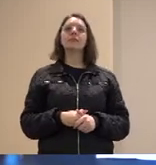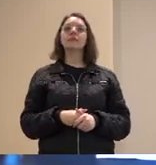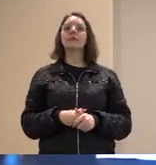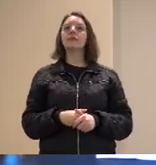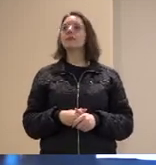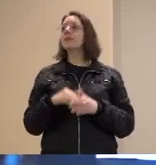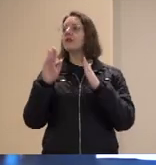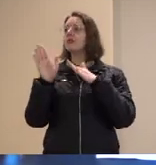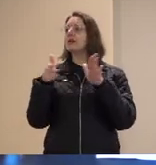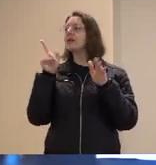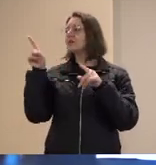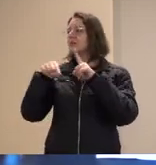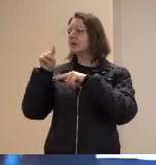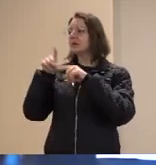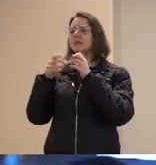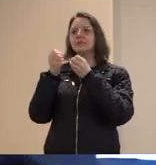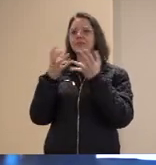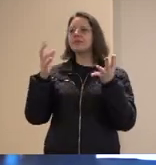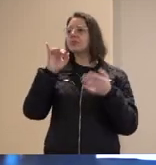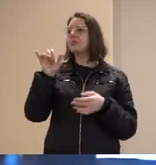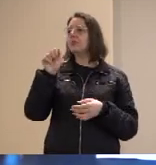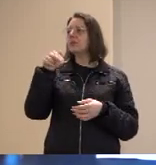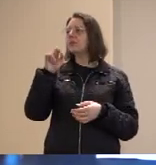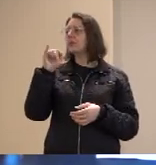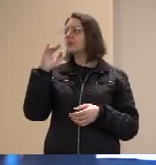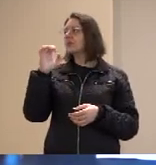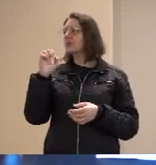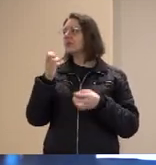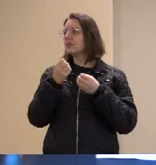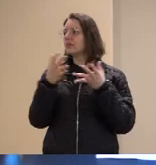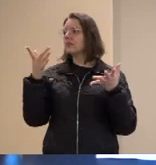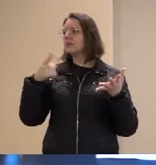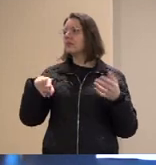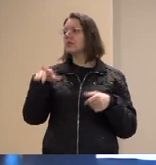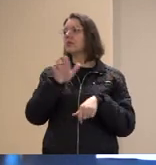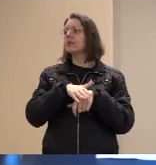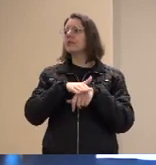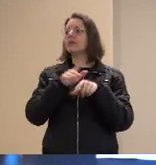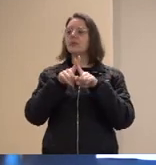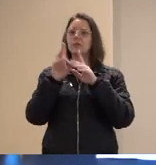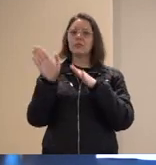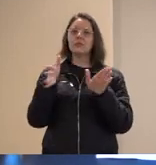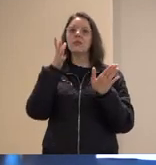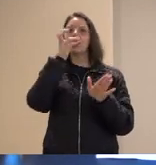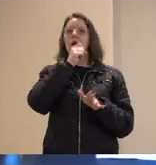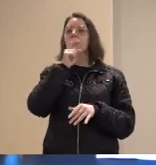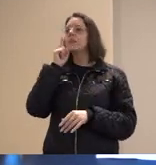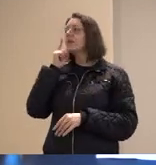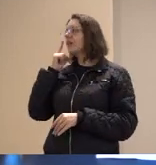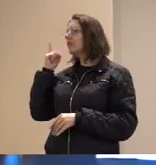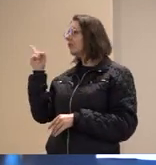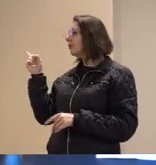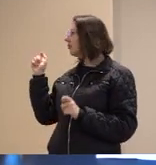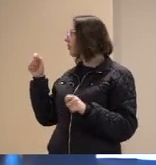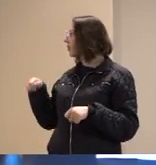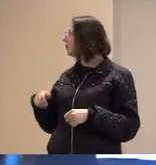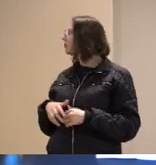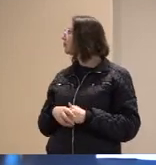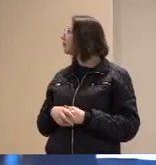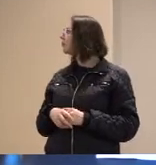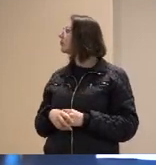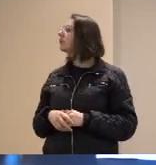Vou deixar esse material depois, a Janice disponibiliza, tá, gente? Mas vou passar bem rapidamente aqui para a gente poder concluir.